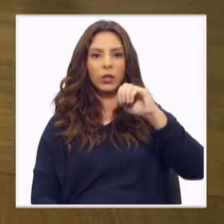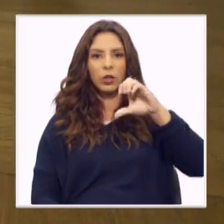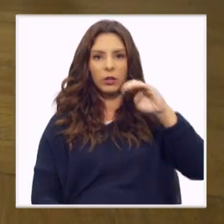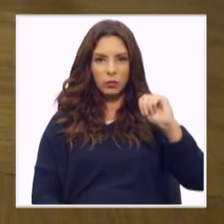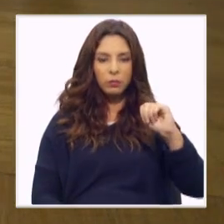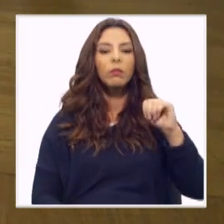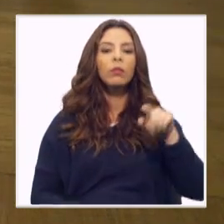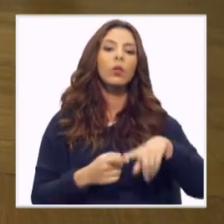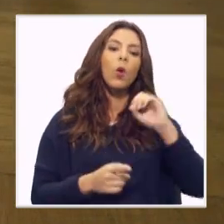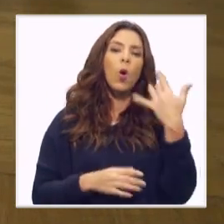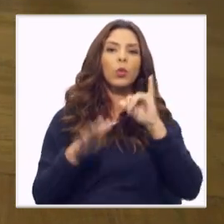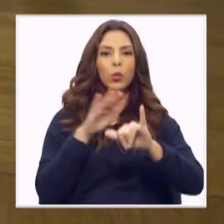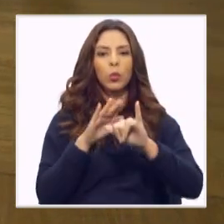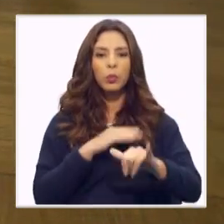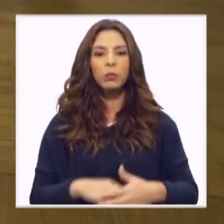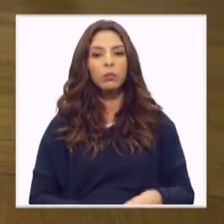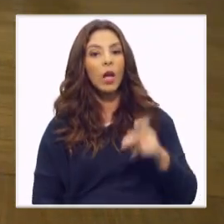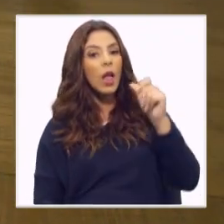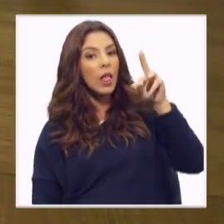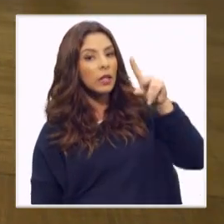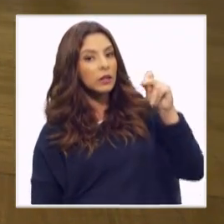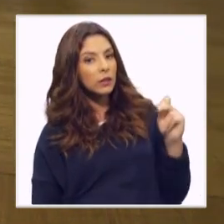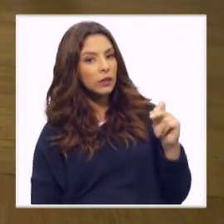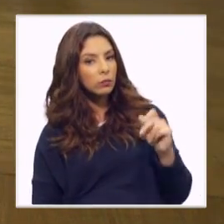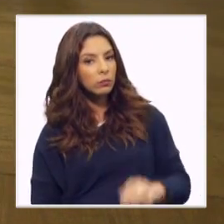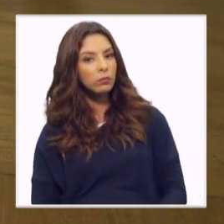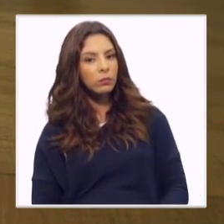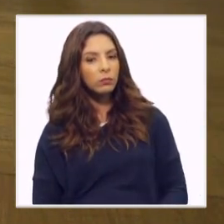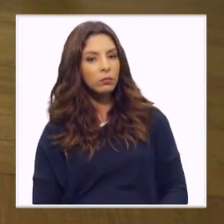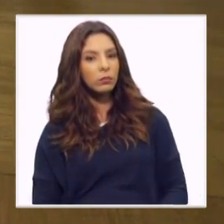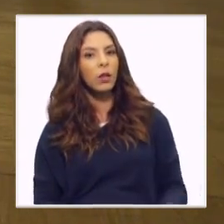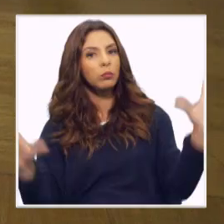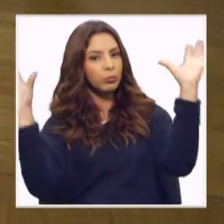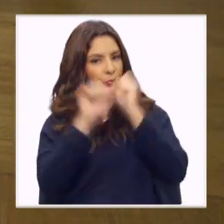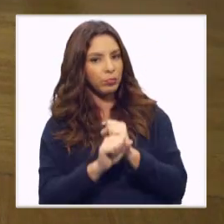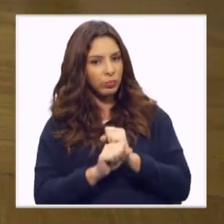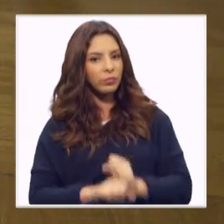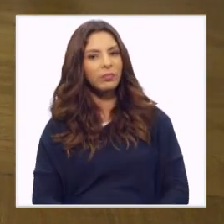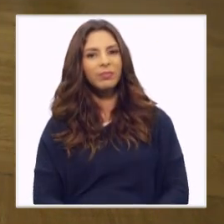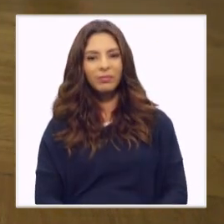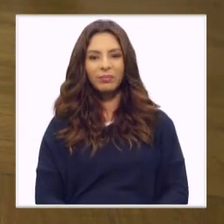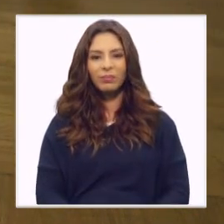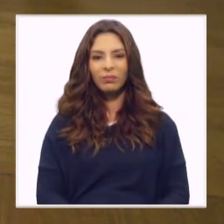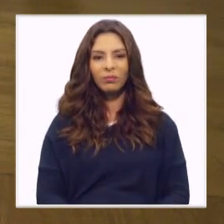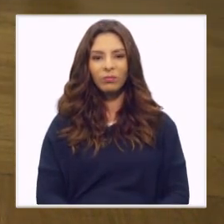e2.esques ou YouTube em e2esques. Alexa, trigger, turn the lights off.